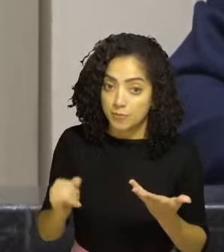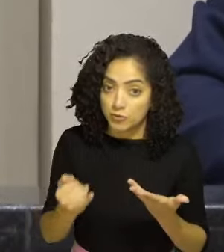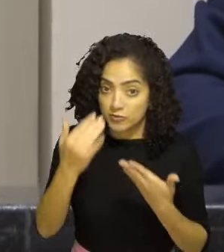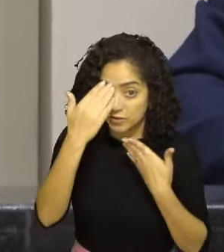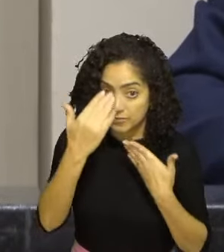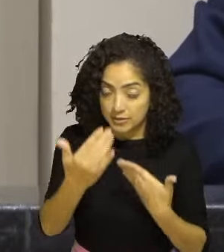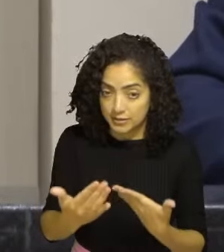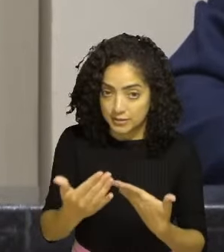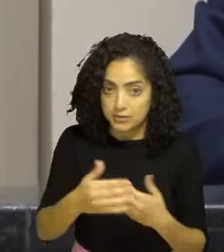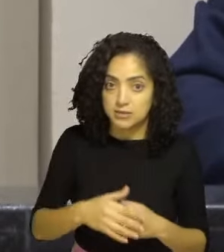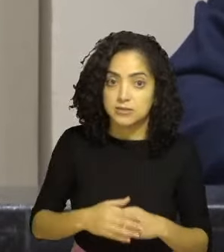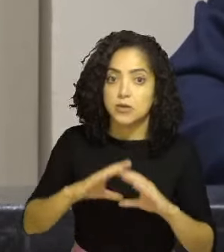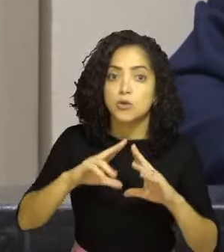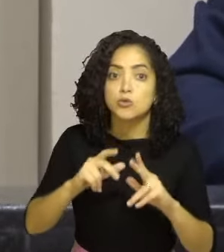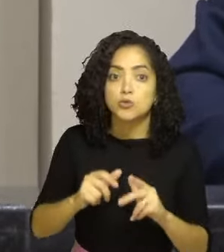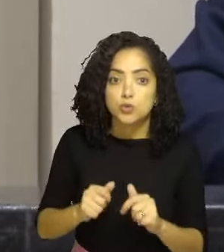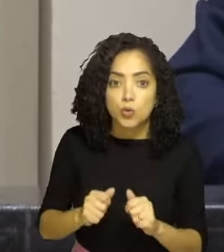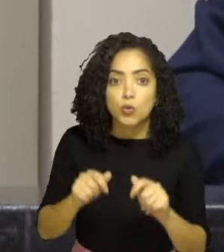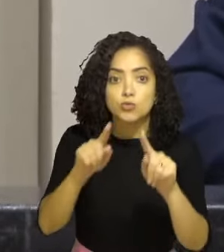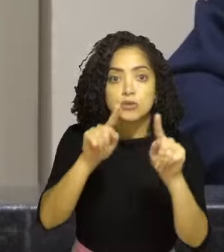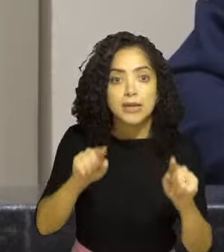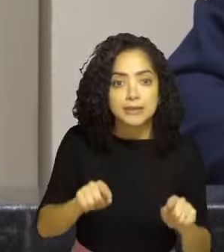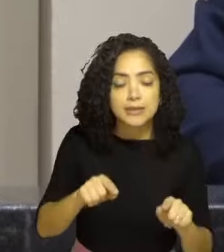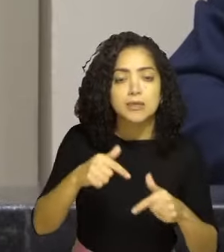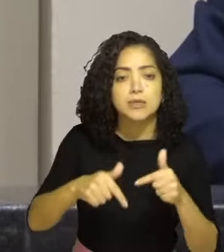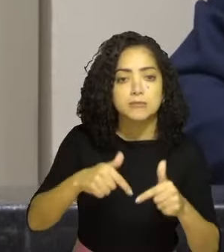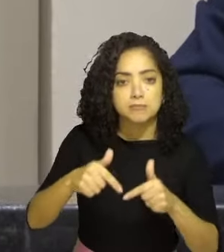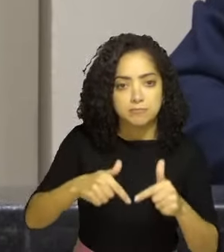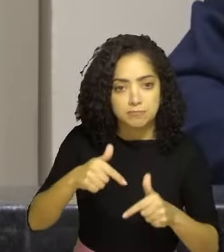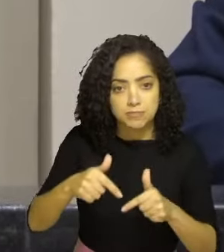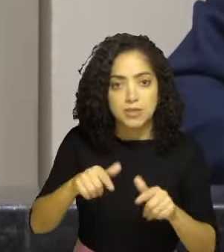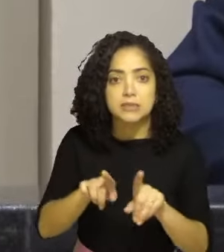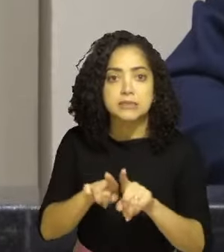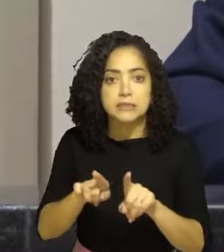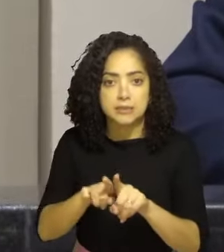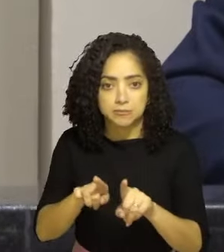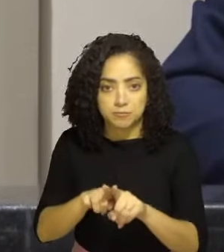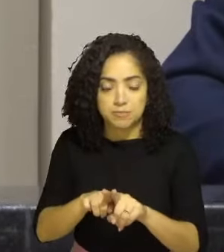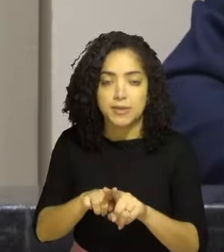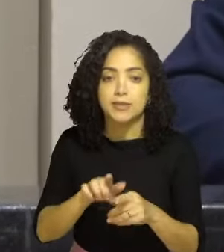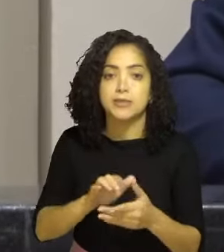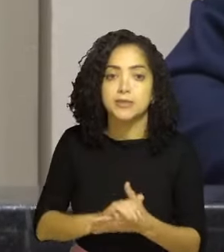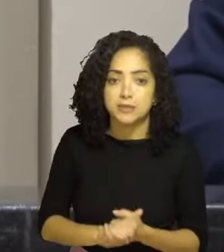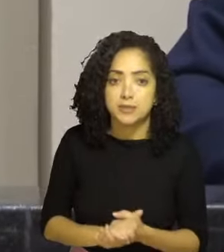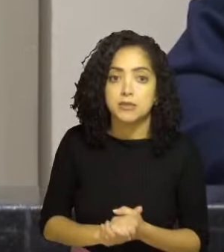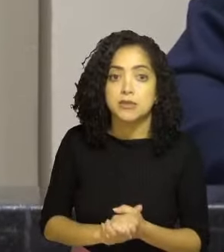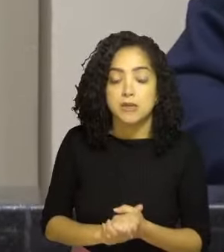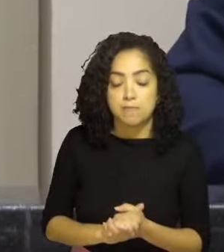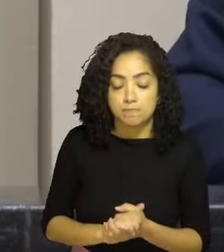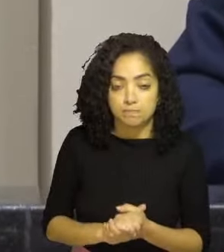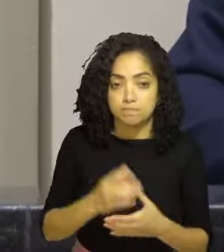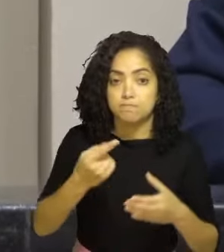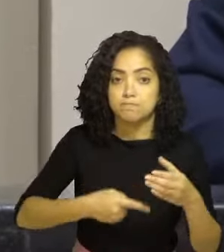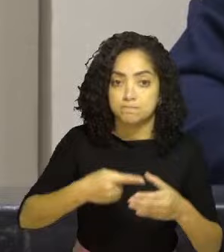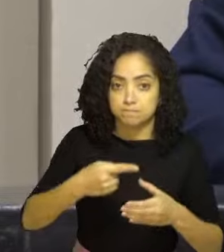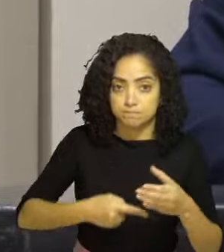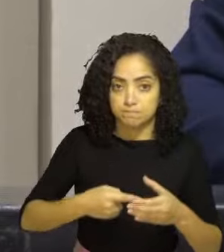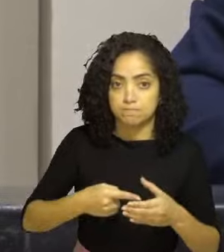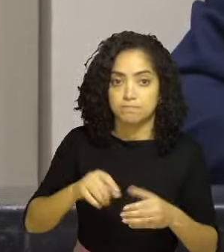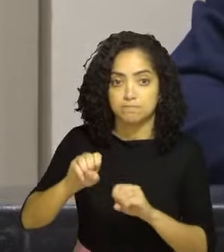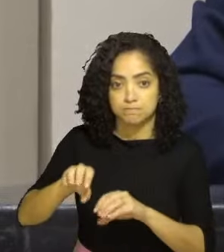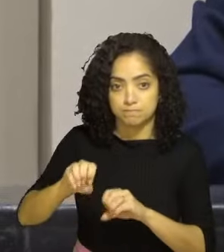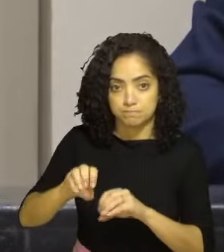agradecer toda a equipe de comunicação, cerimonial, minha equipe de mandato também, Comissão de Educação e Cultura da Casa.